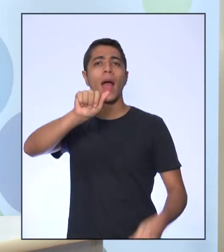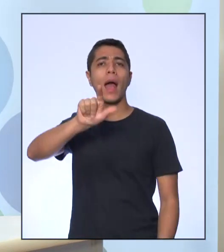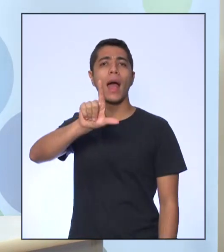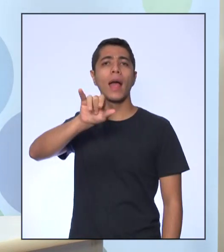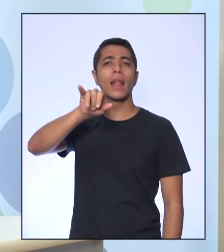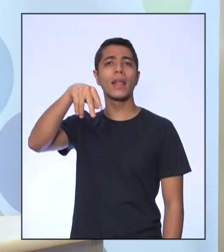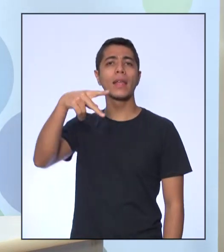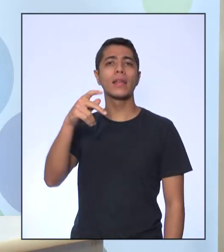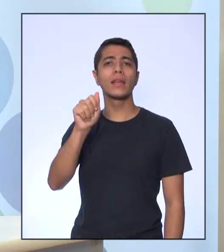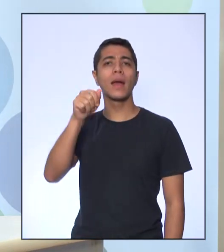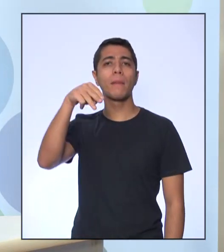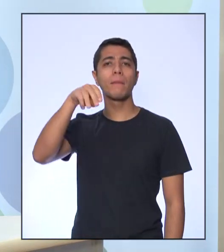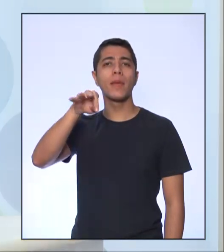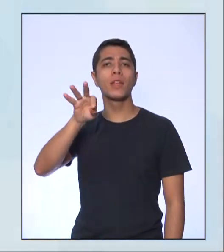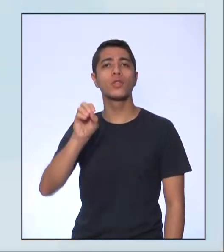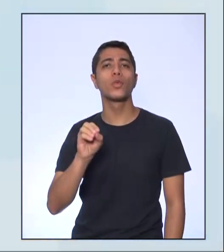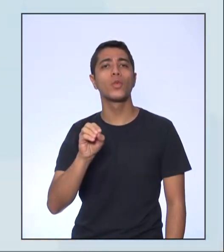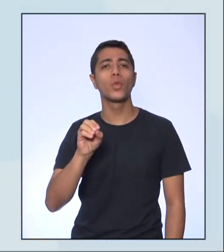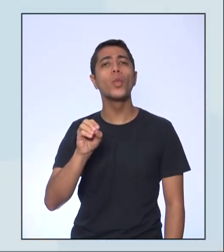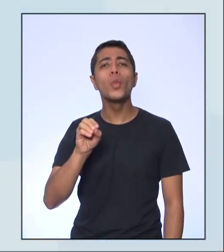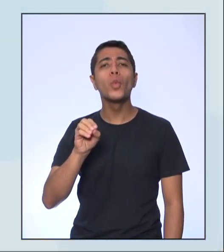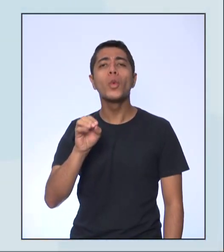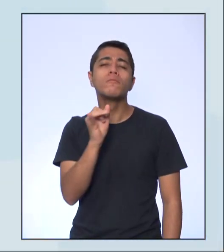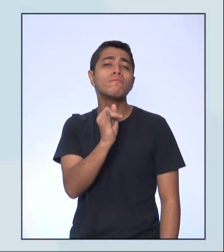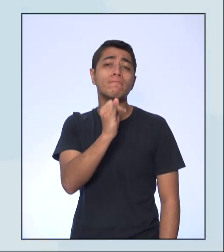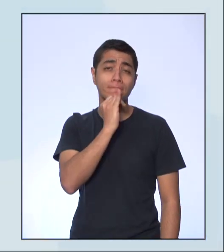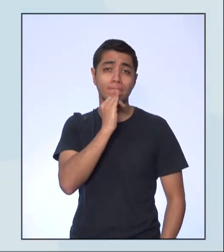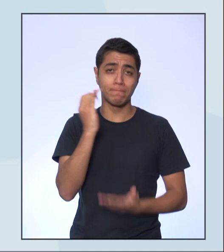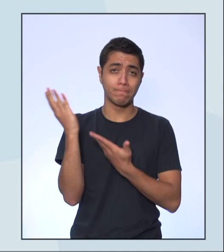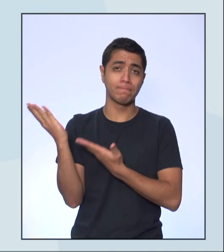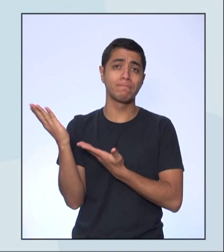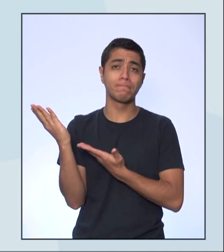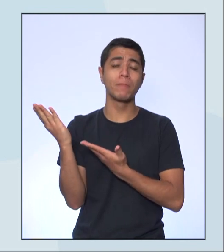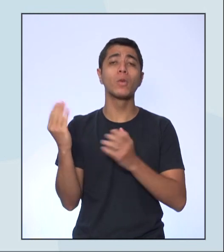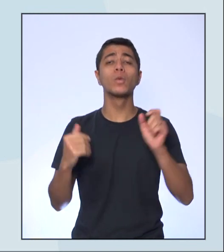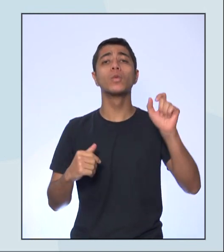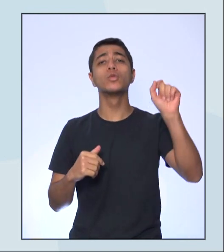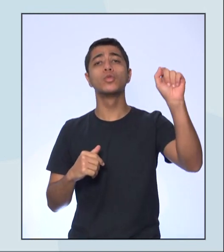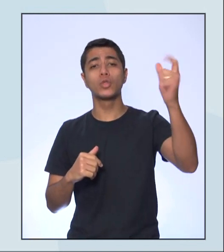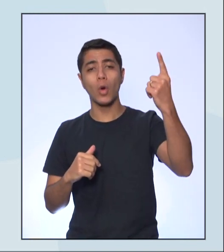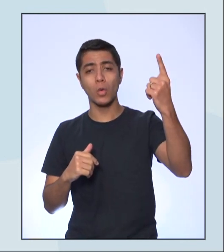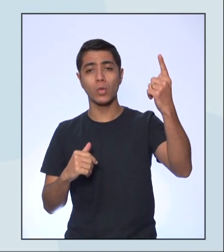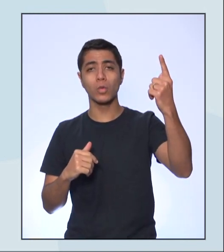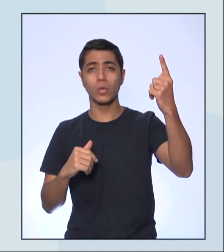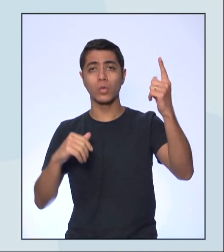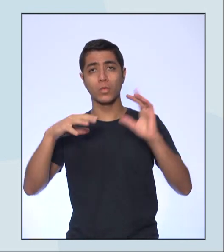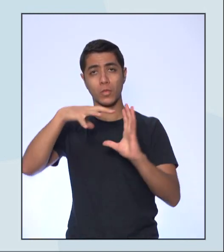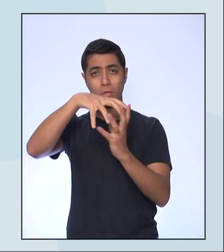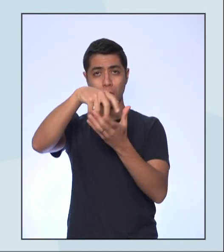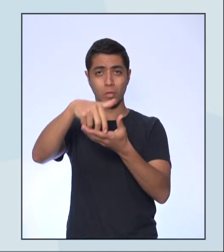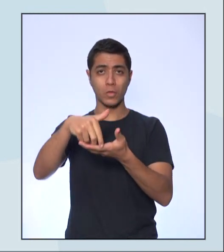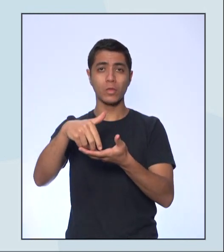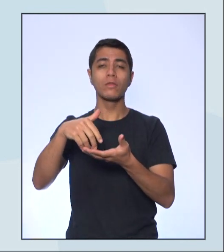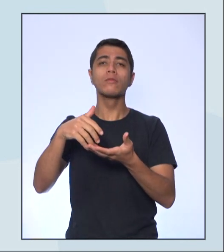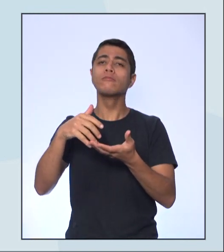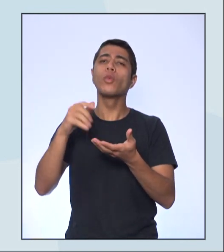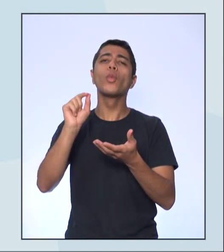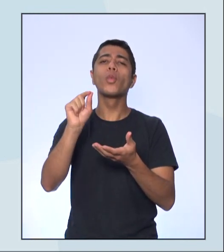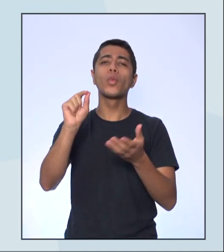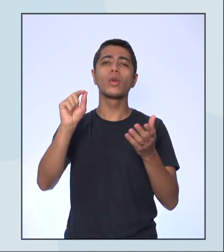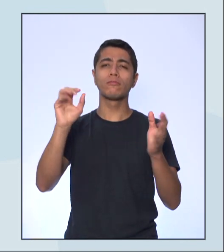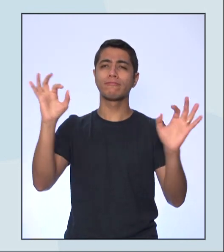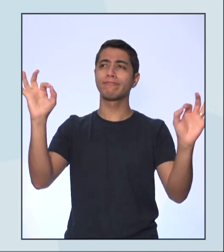eclipse solar. Na tela de vocês, eu estou dando um exemplo do que é o eclipse solar. O eclipse solar é quando a Lua